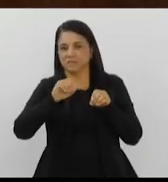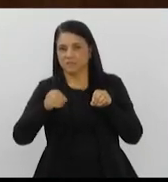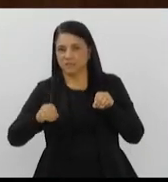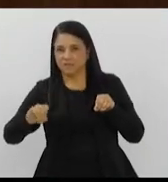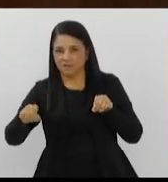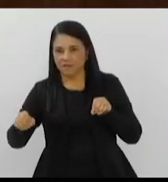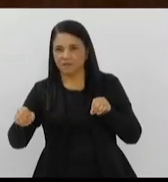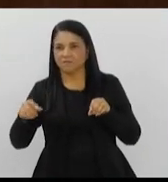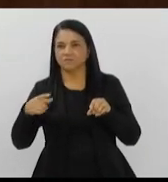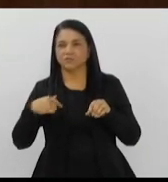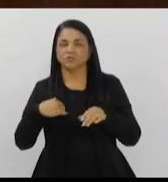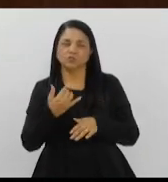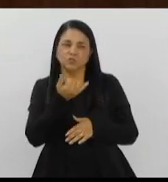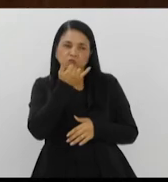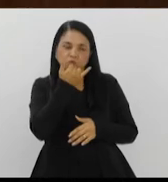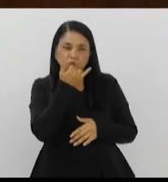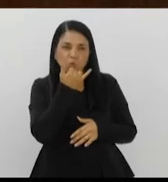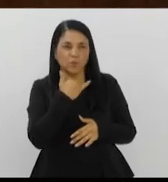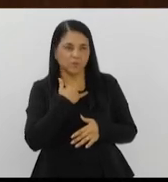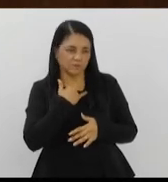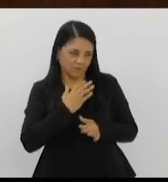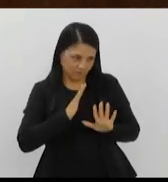Desculpa que